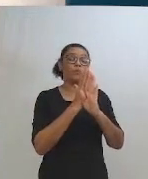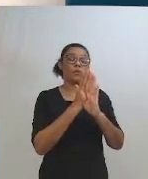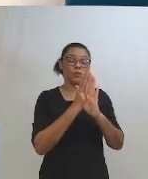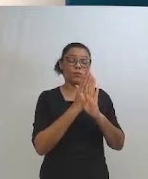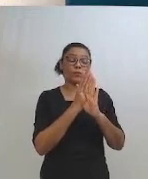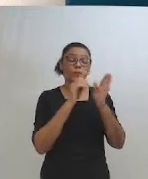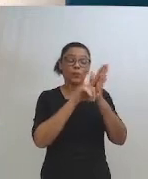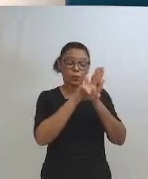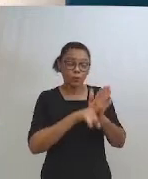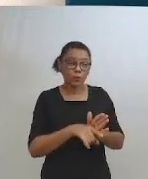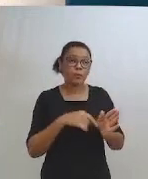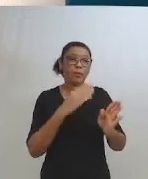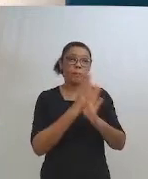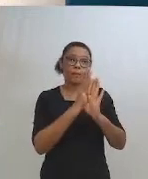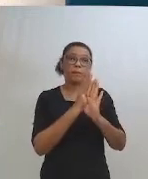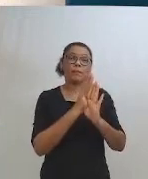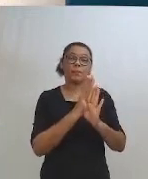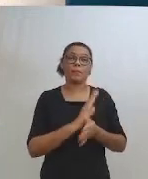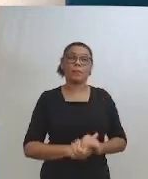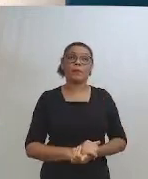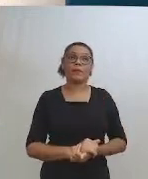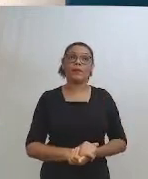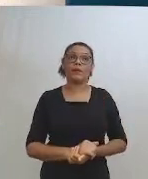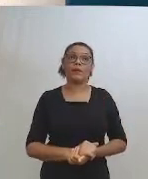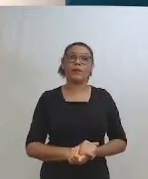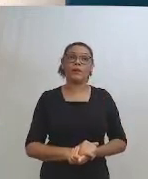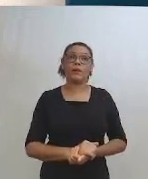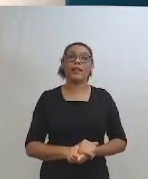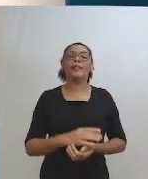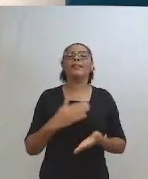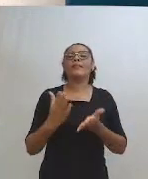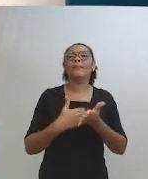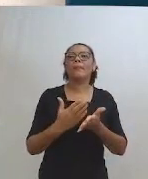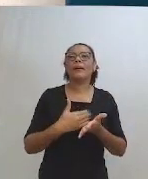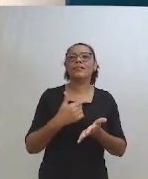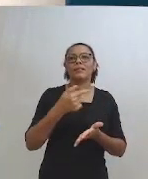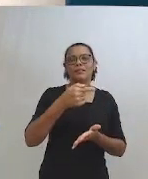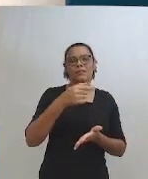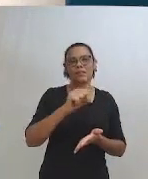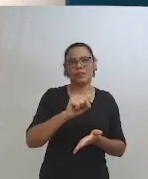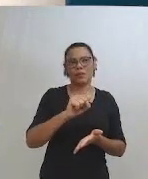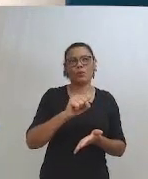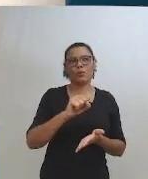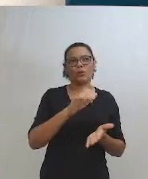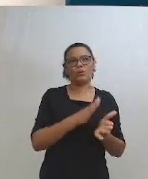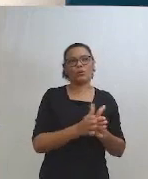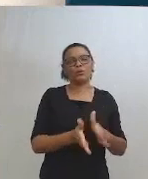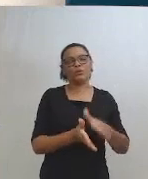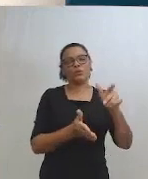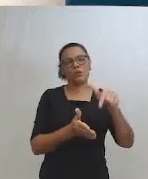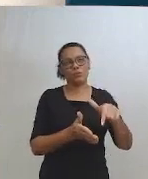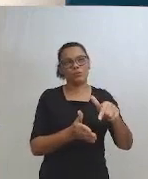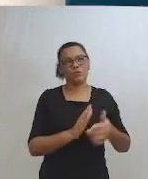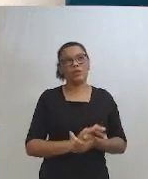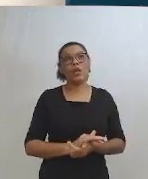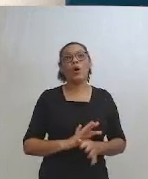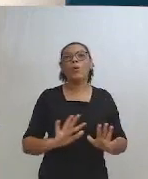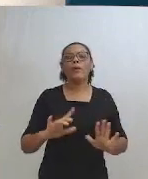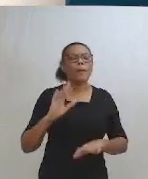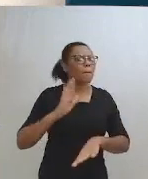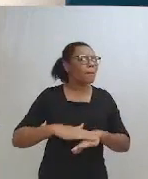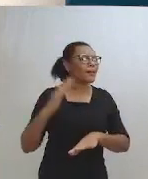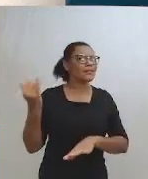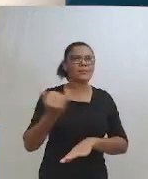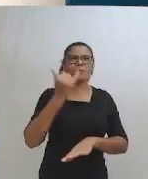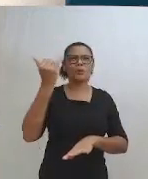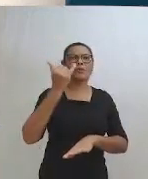folhas 30 e 78 dos autos. Porém, A parte mais importante que eu chamo a